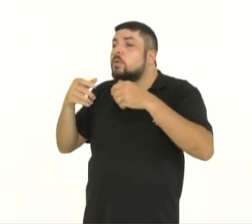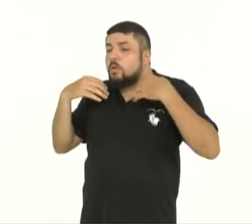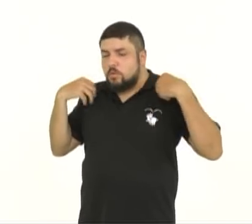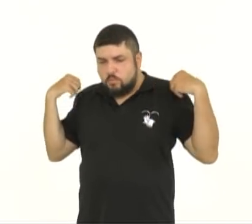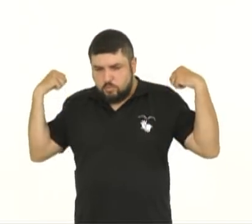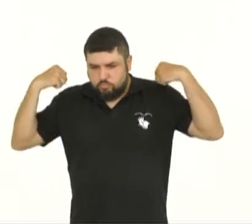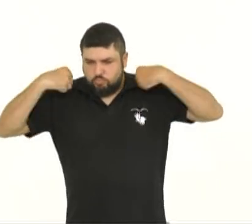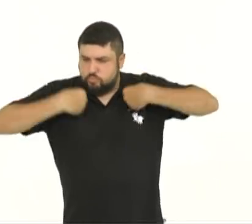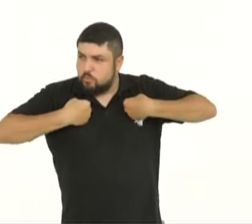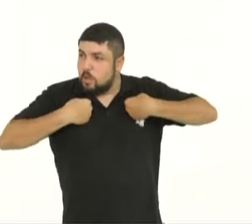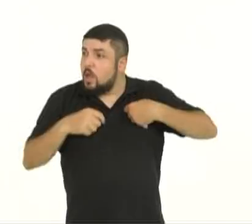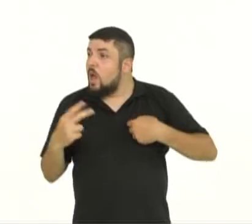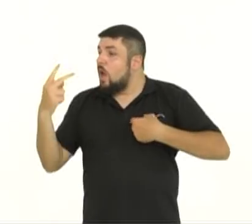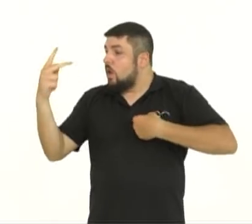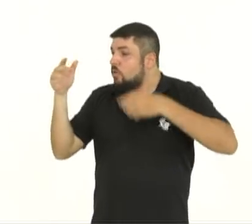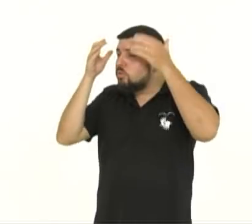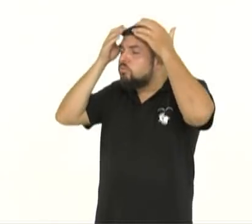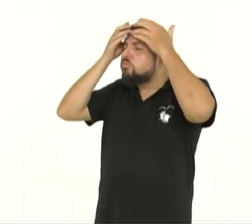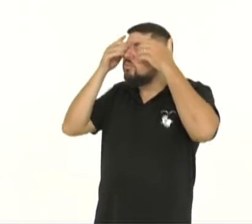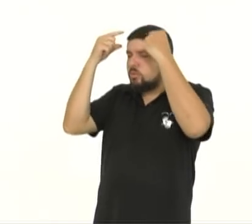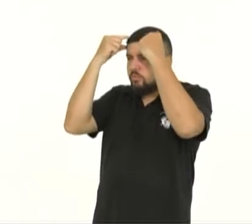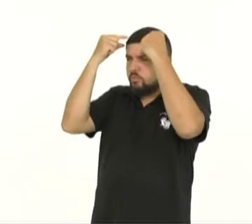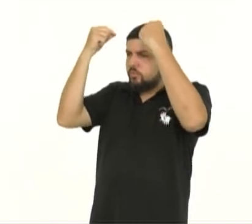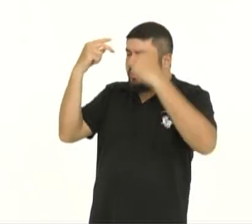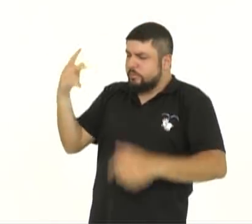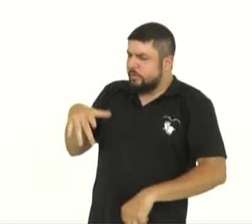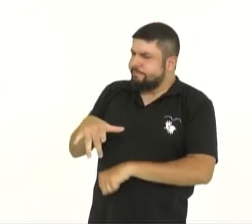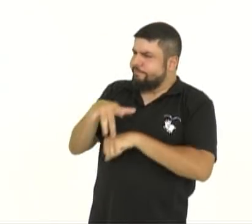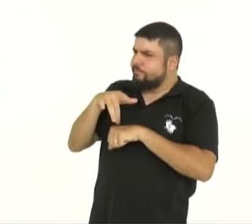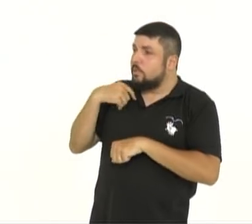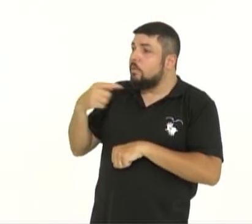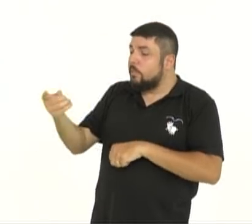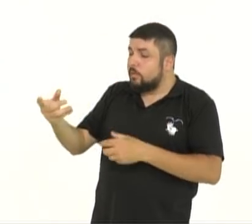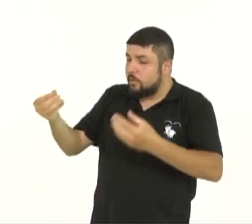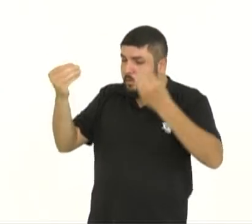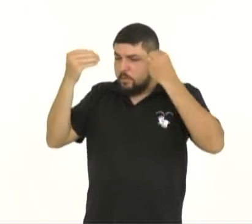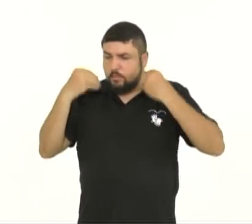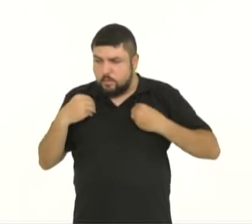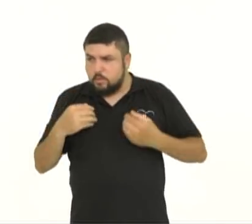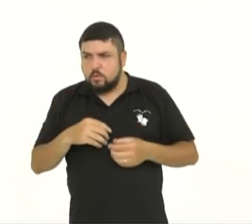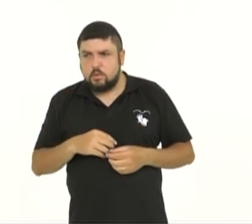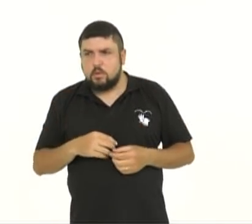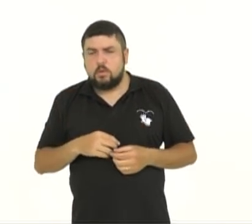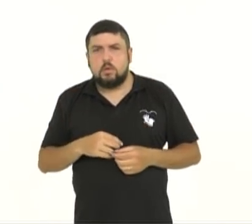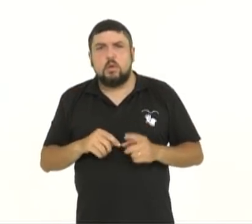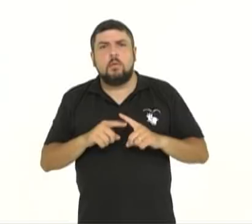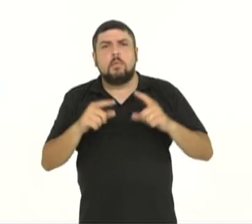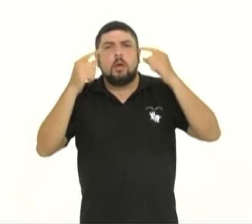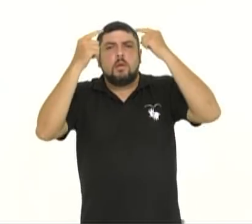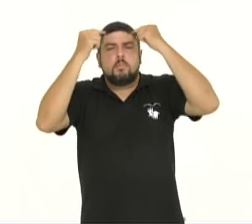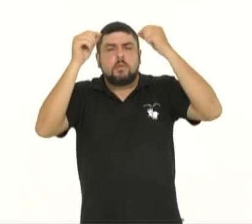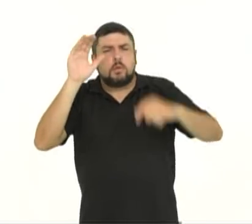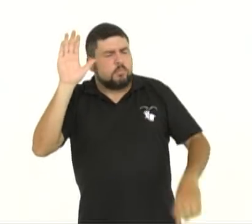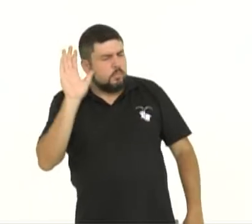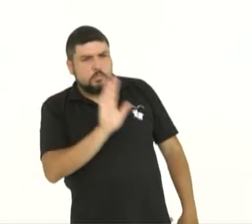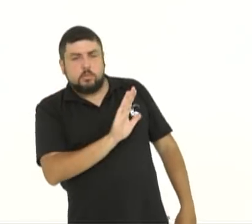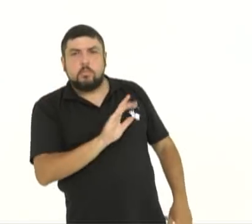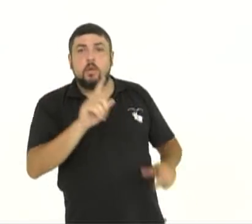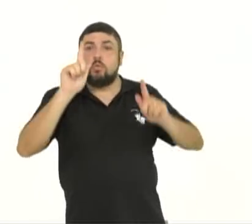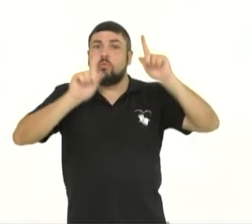seda. Eu visto essa sua fantasia ridícula e a... Mas Batman o interrompe com um gesto.